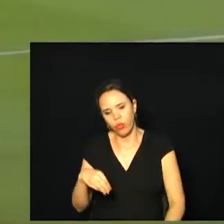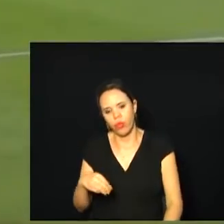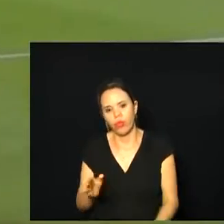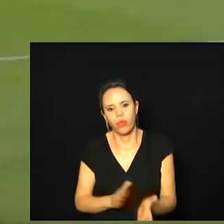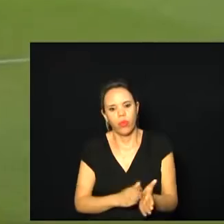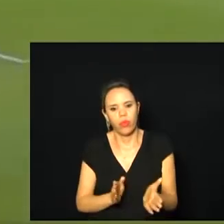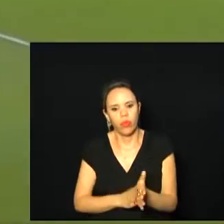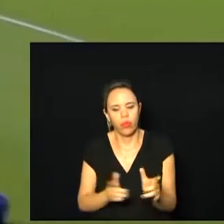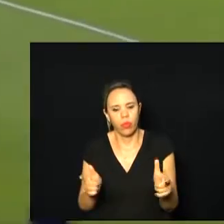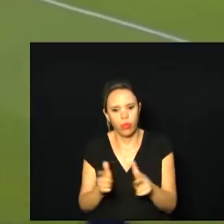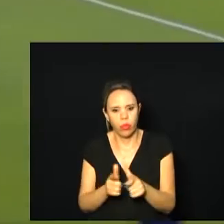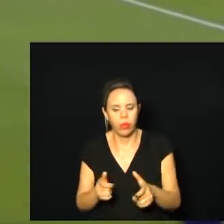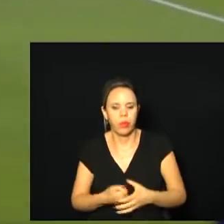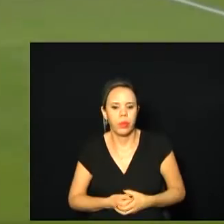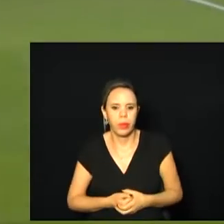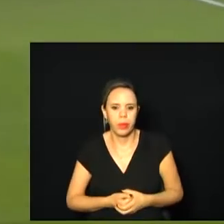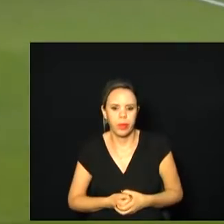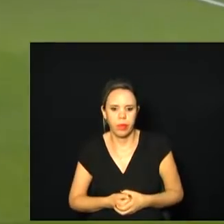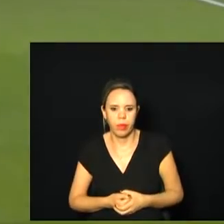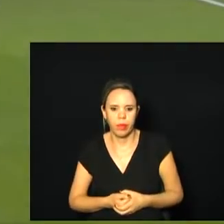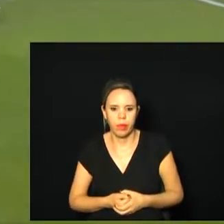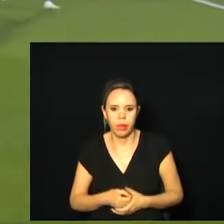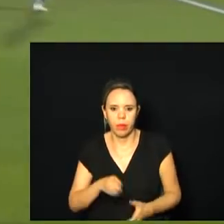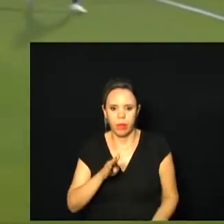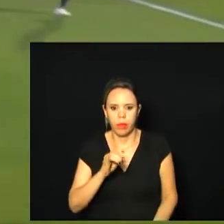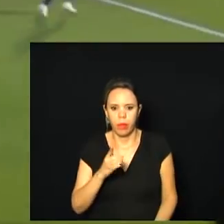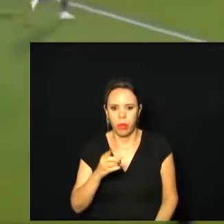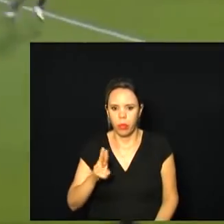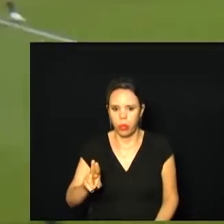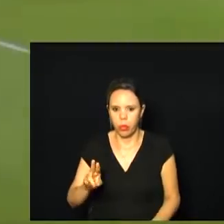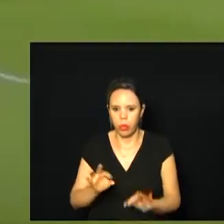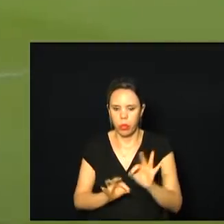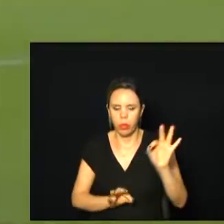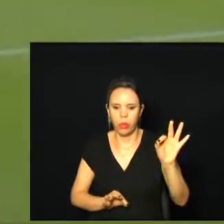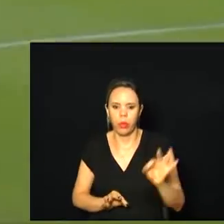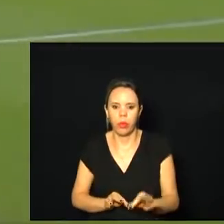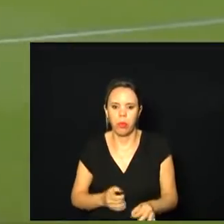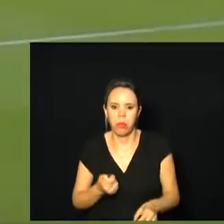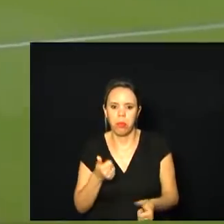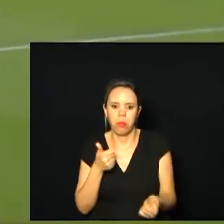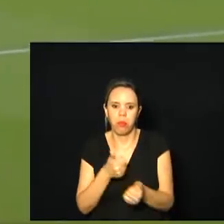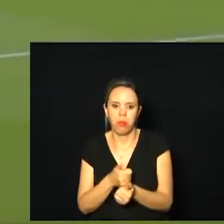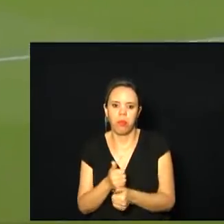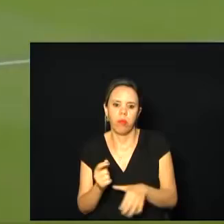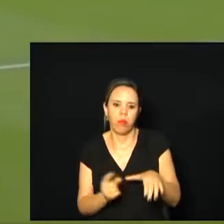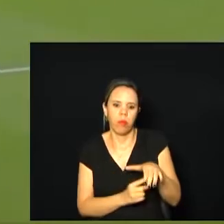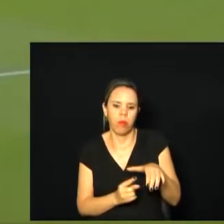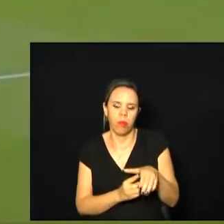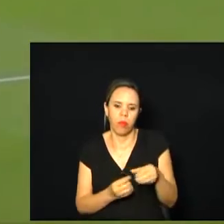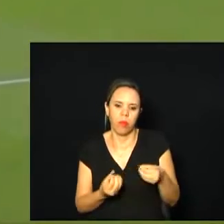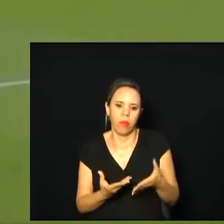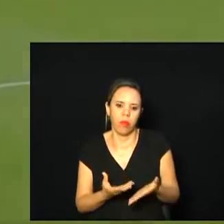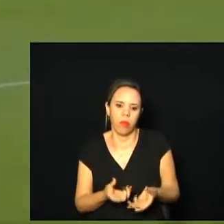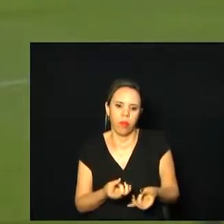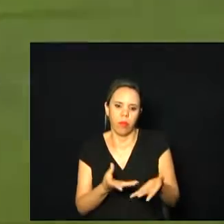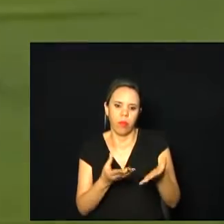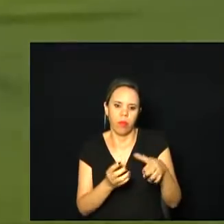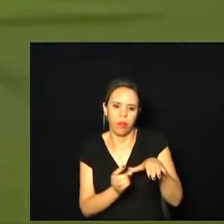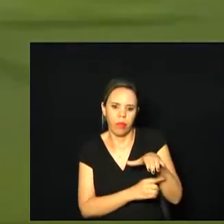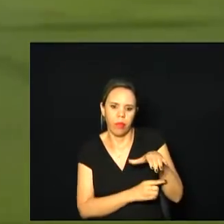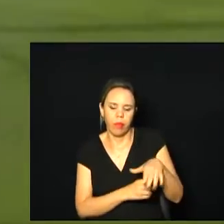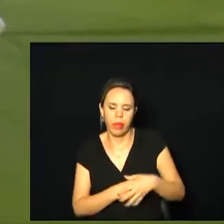cobrança curta de escanteio e Bidu arriscou de longe. Por pouco, o goleiro não entrega de bandeja ao